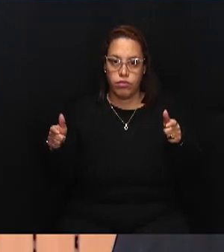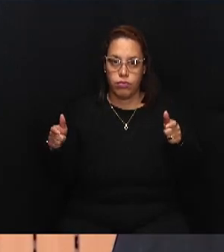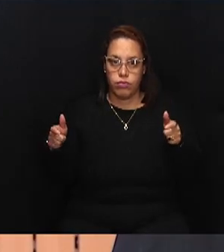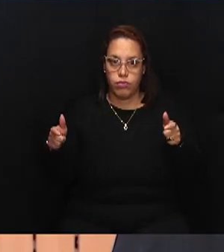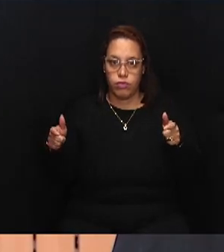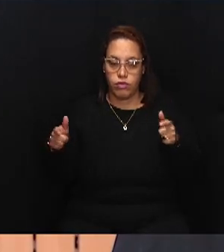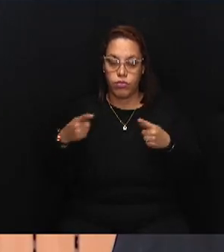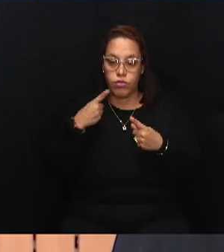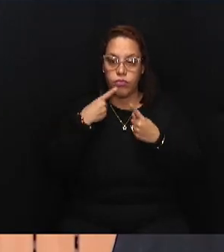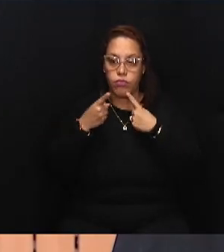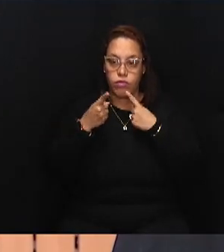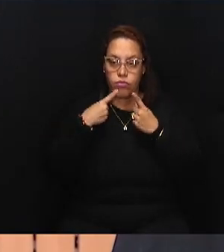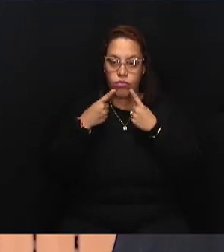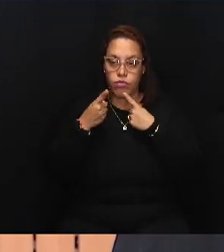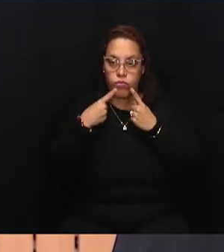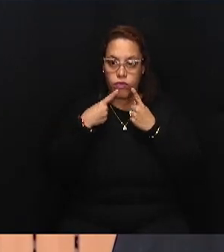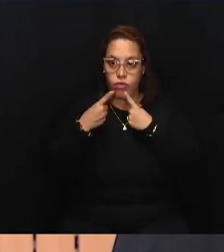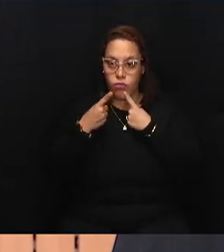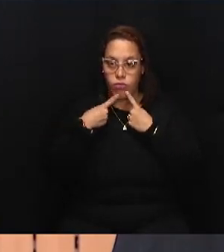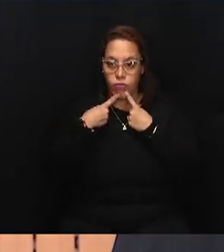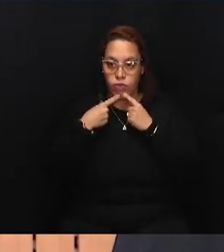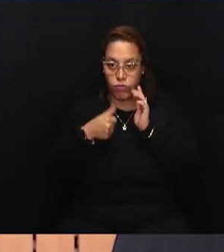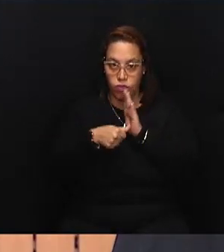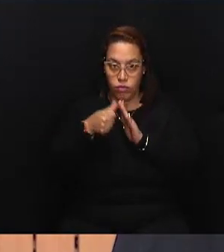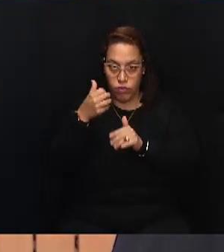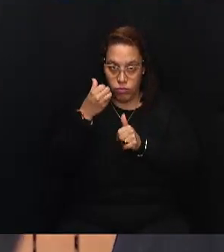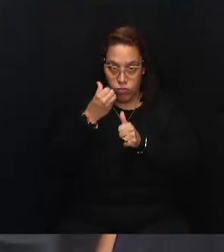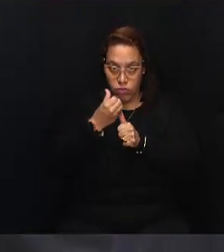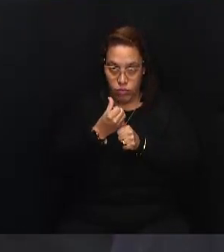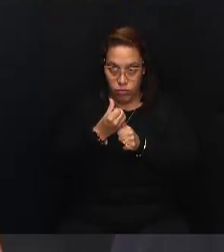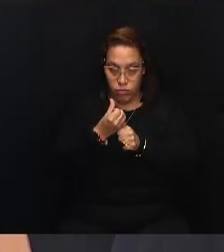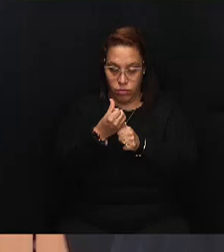o diálogo. Agora no primeiro semestre